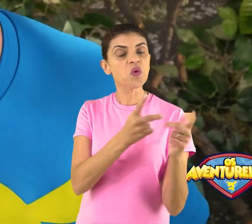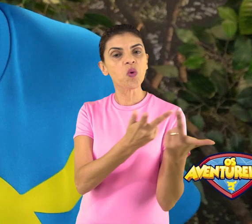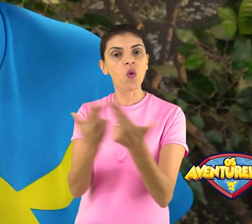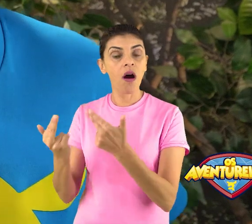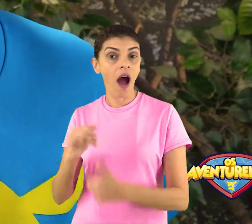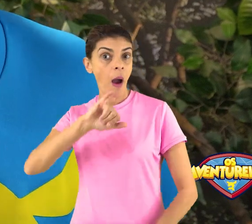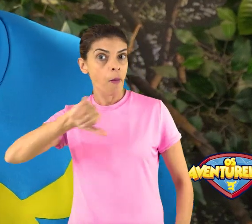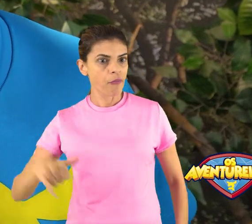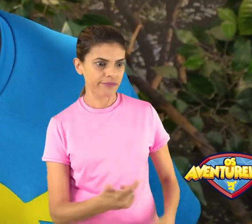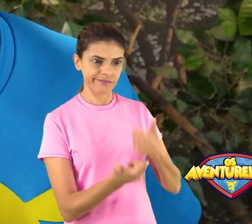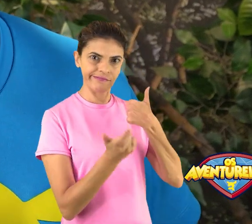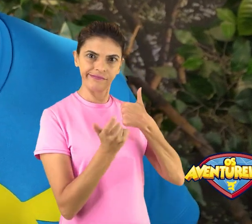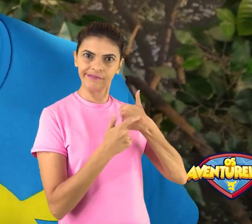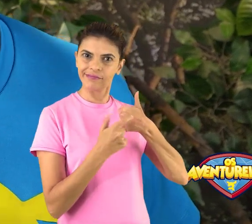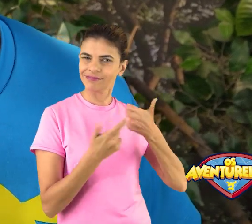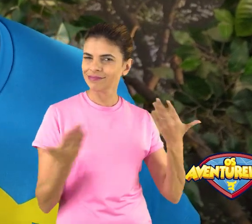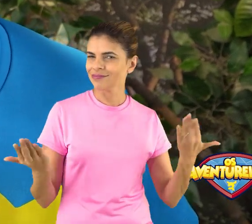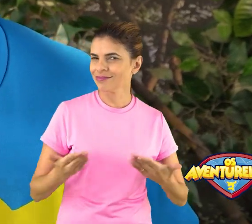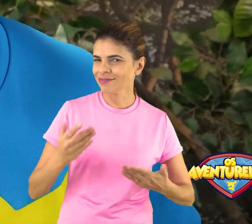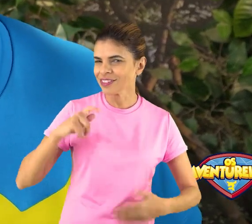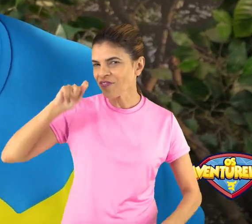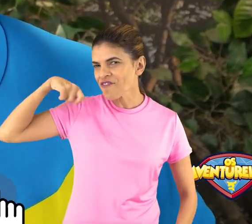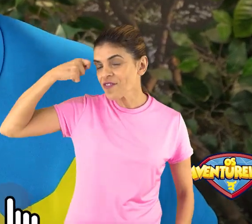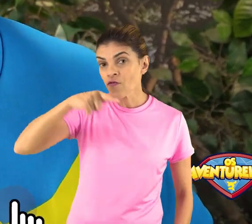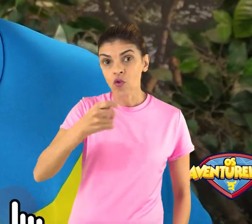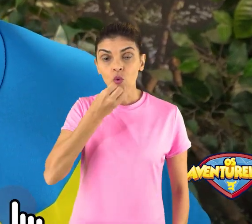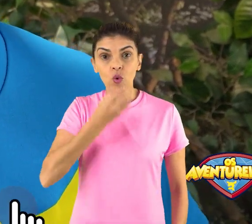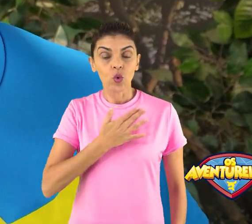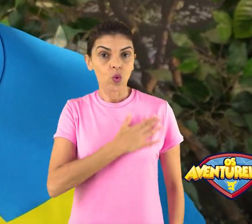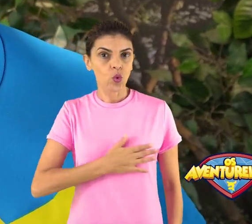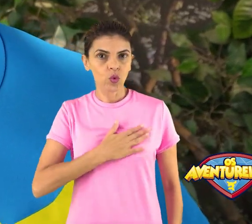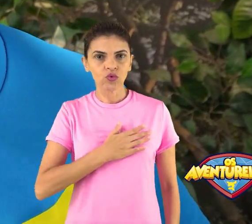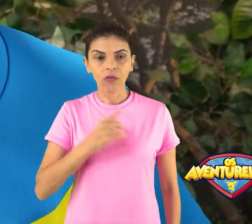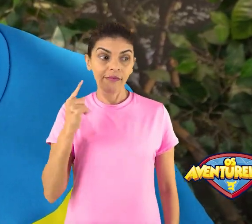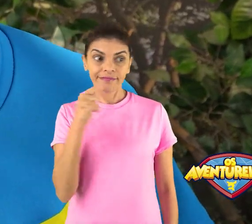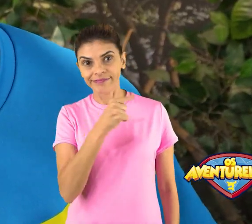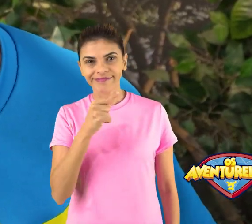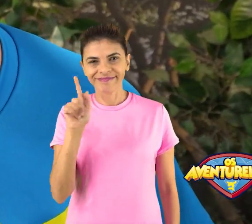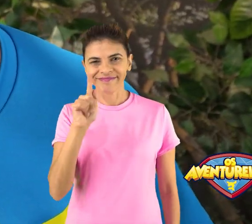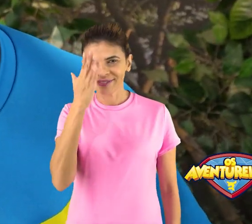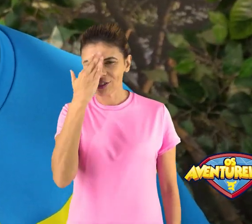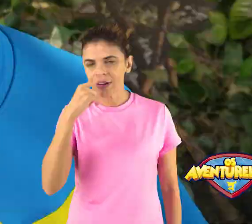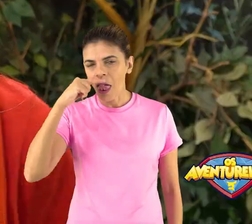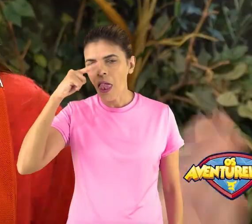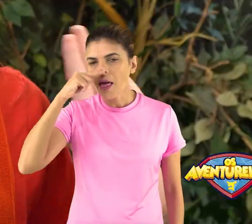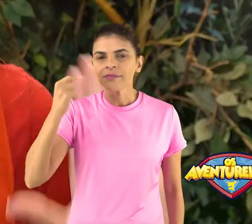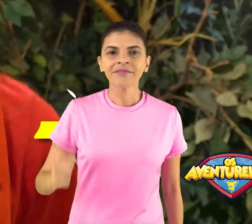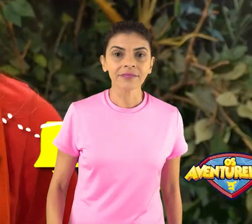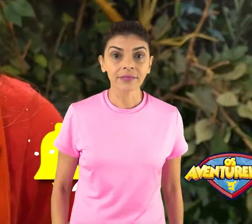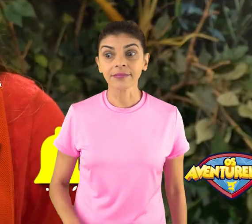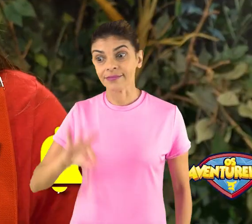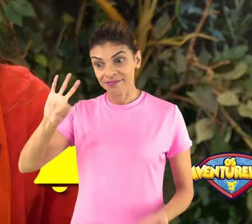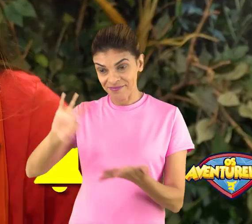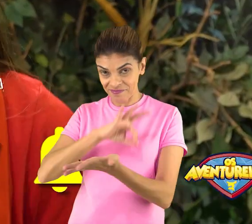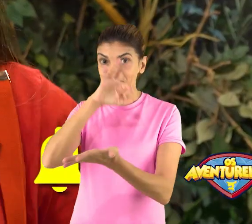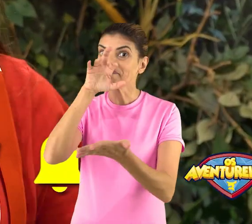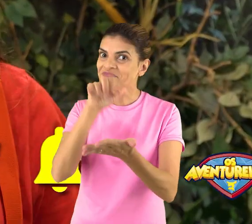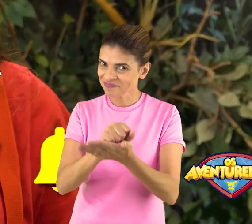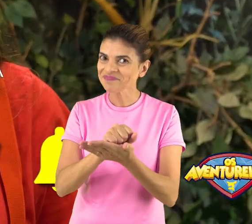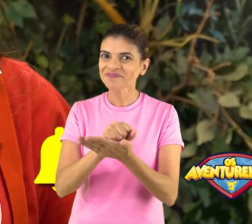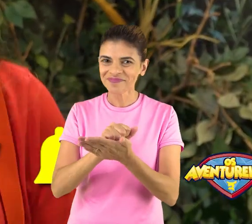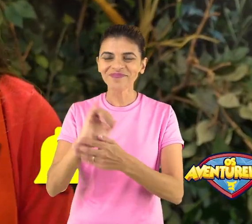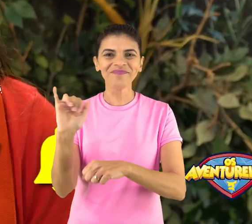E deixa um like no episódio de hoje se você gostou de ver a Gi lambendo o próprio nariz! E se inscreve no canal